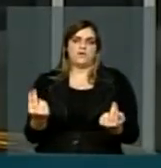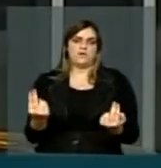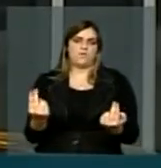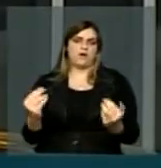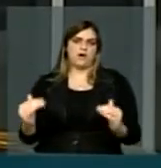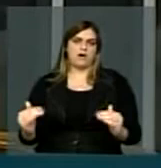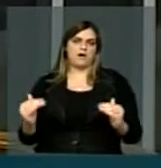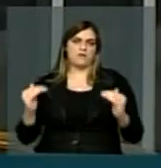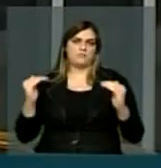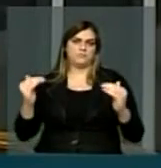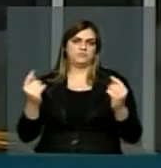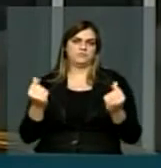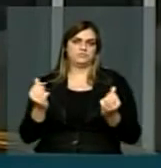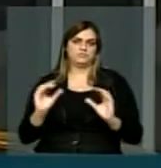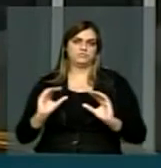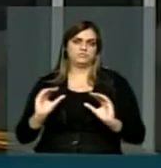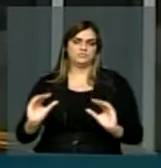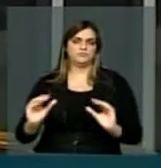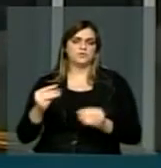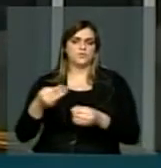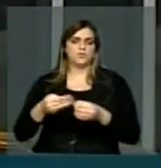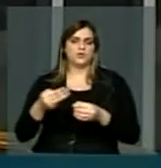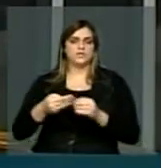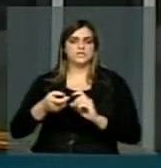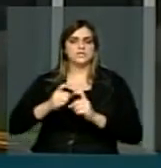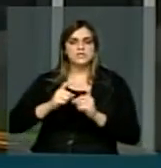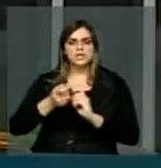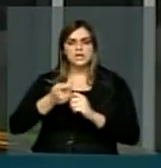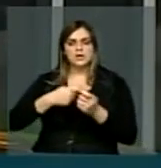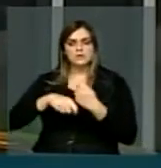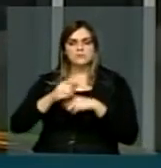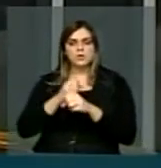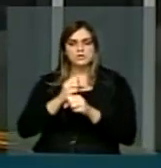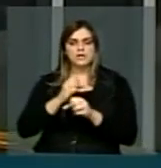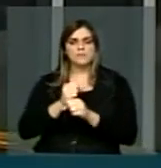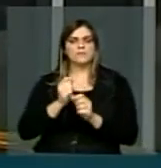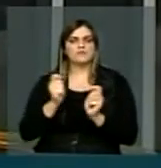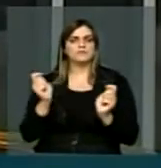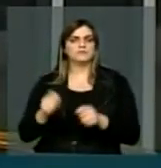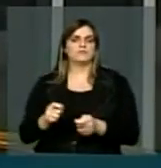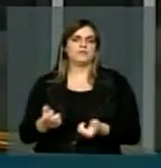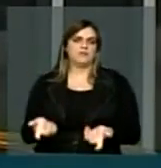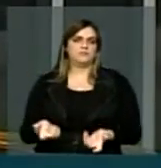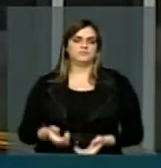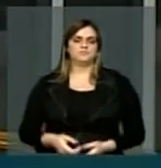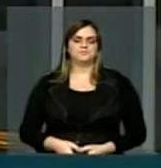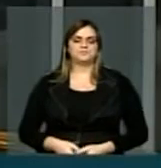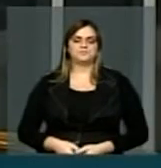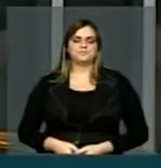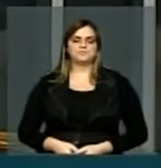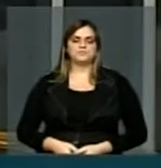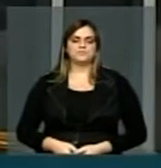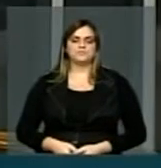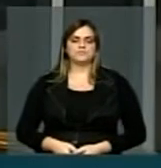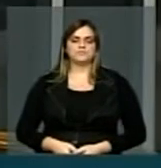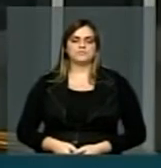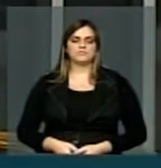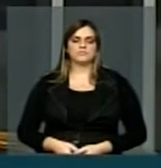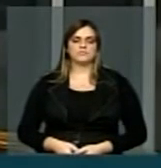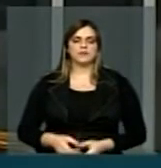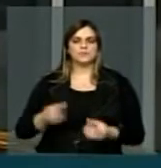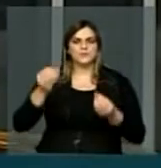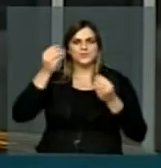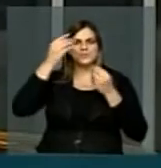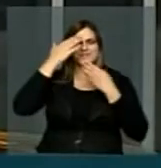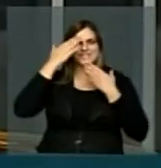de orçamento municipal, pudessem ter as condições de aplicação de recursos na educação aumentados.